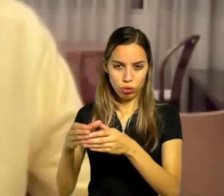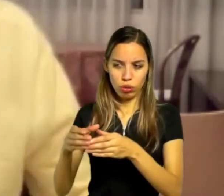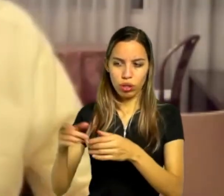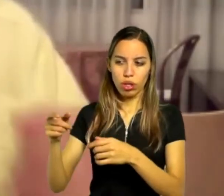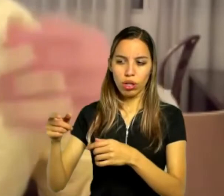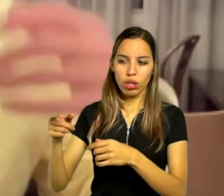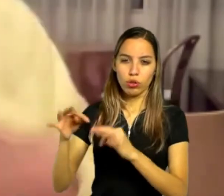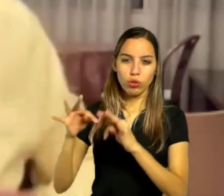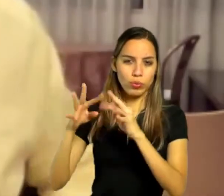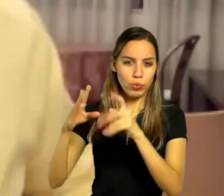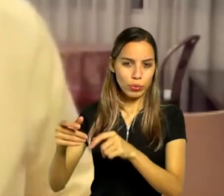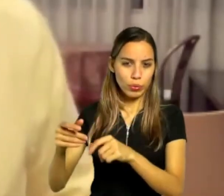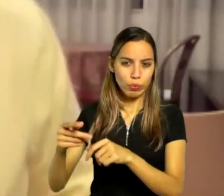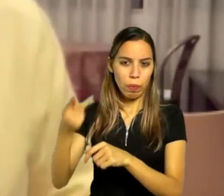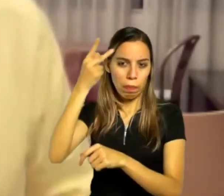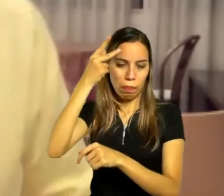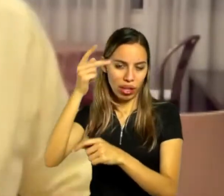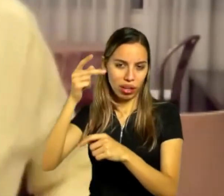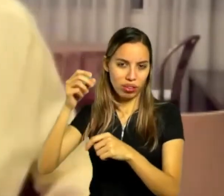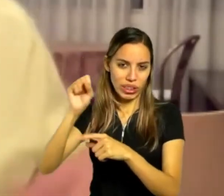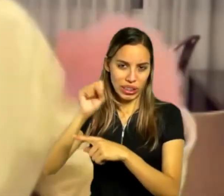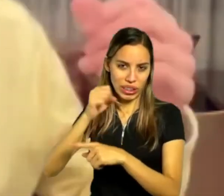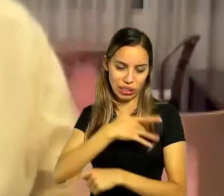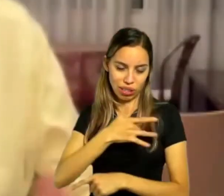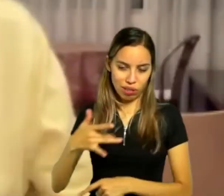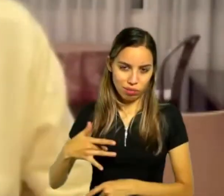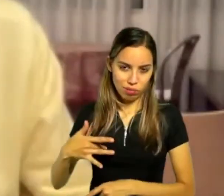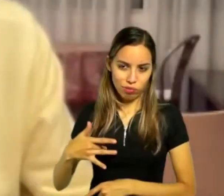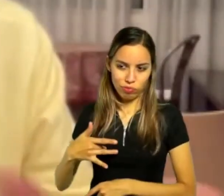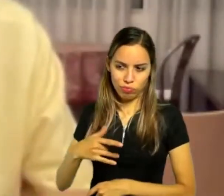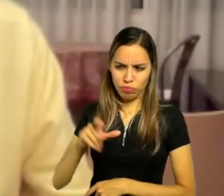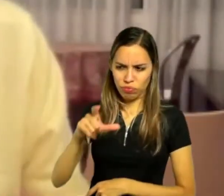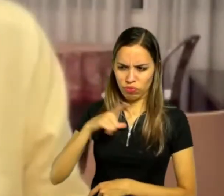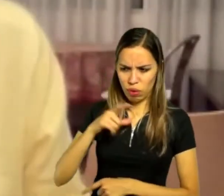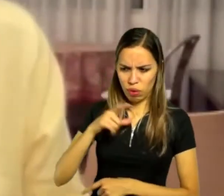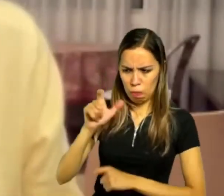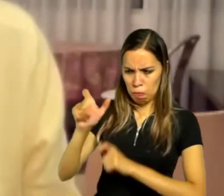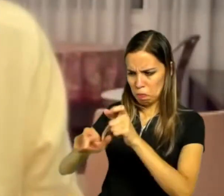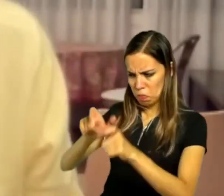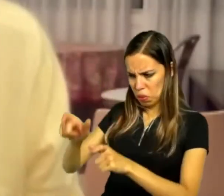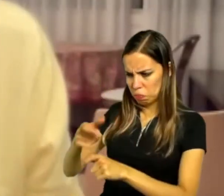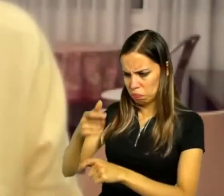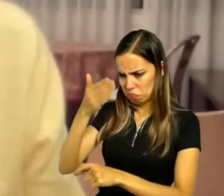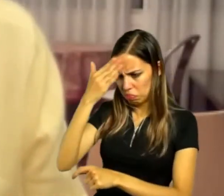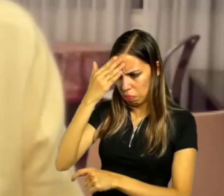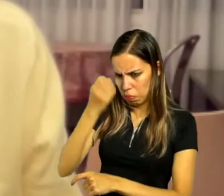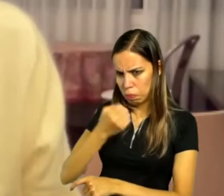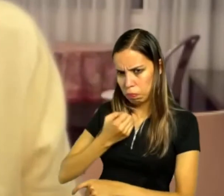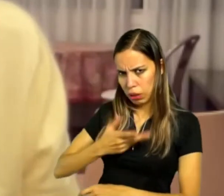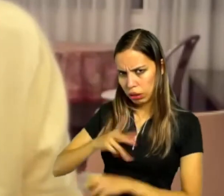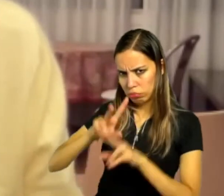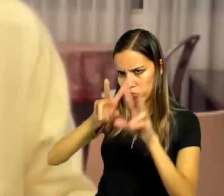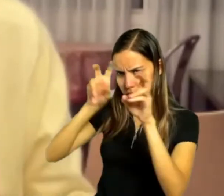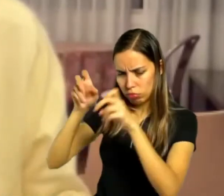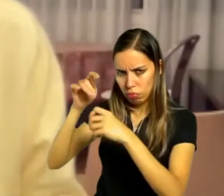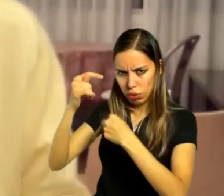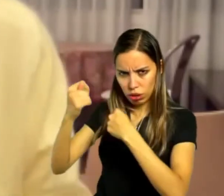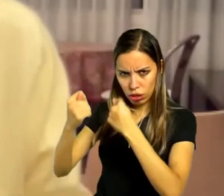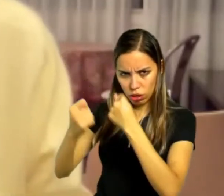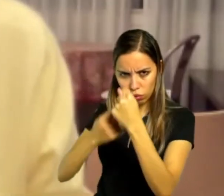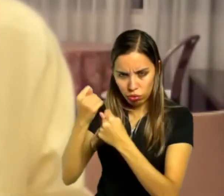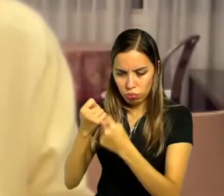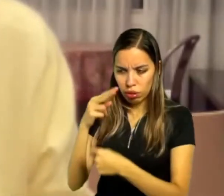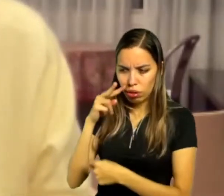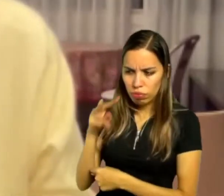os empresários, essa gente batalhadora, essa gente que conhece os meandros da economia, e ver como é que a